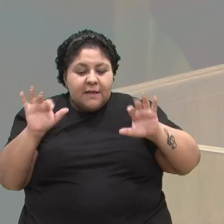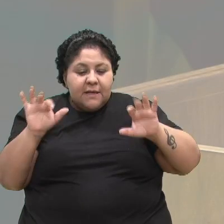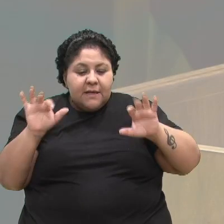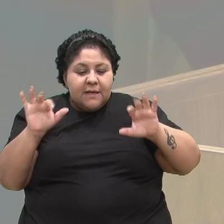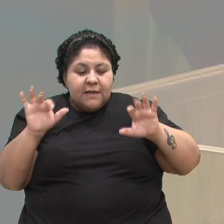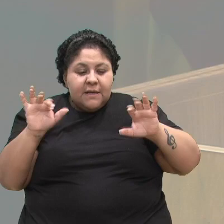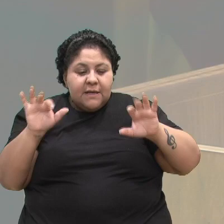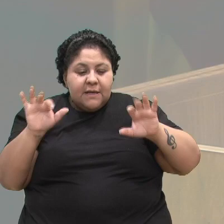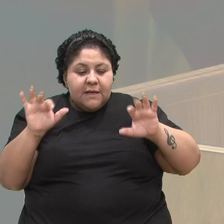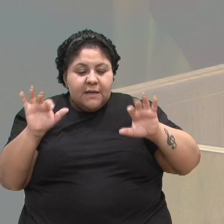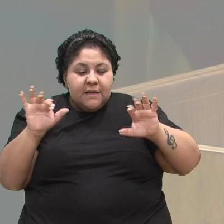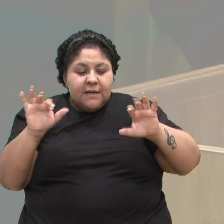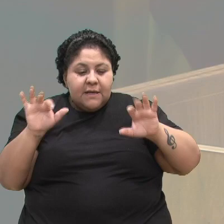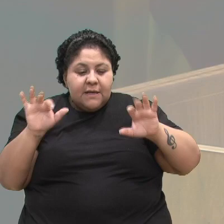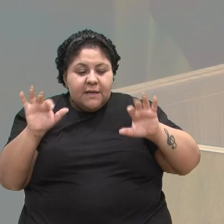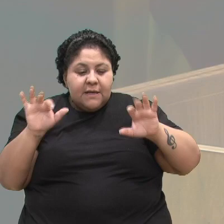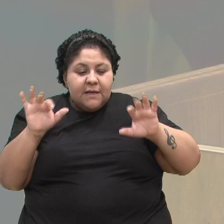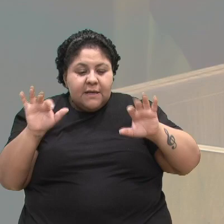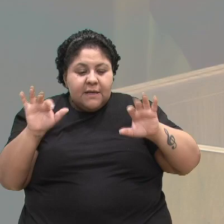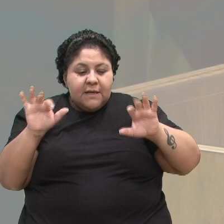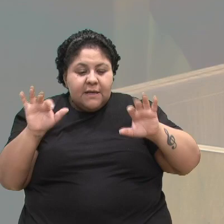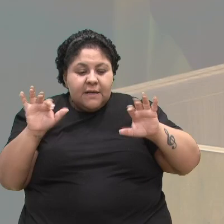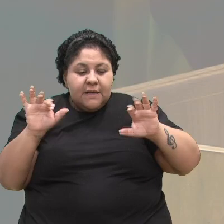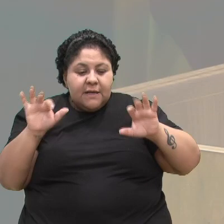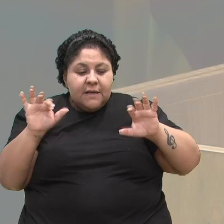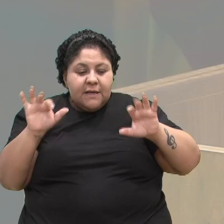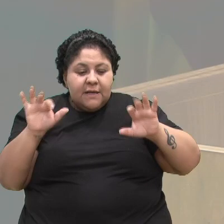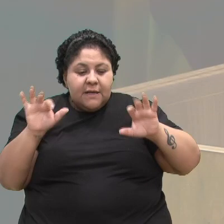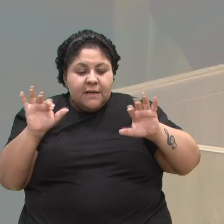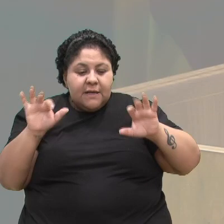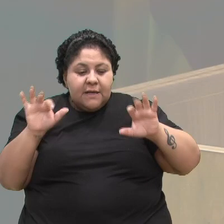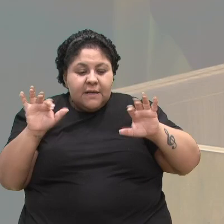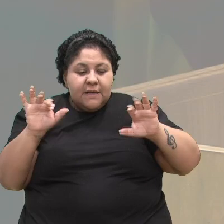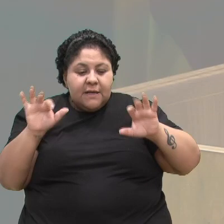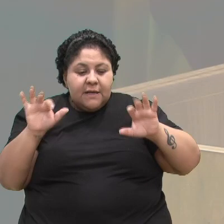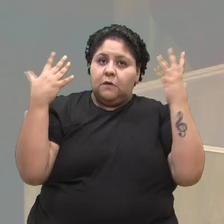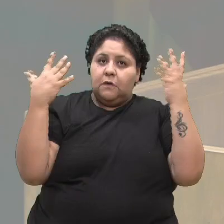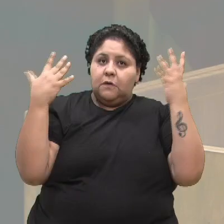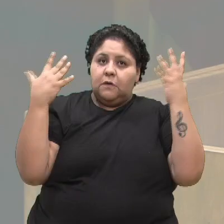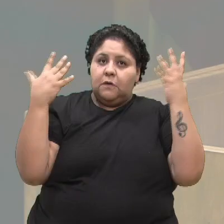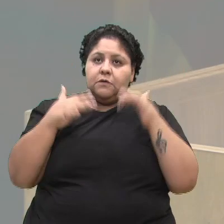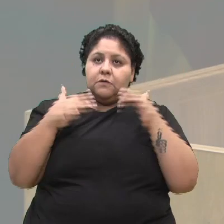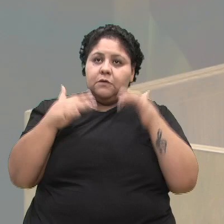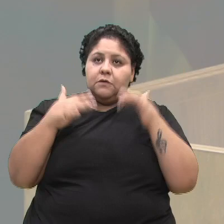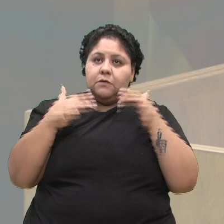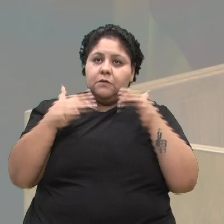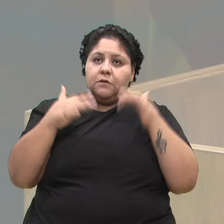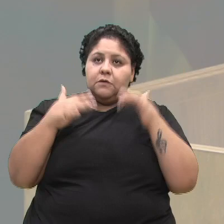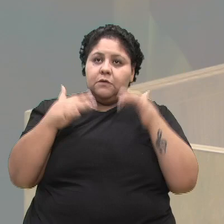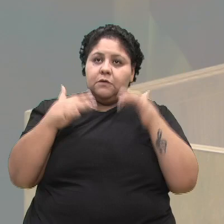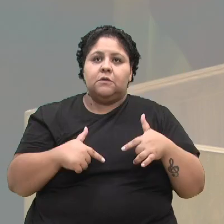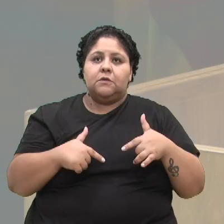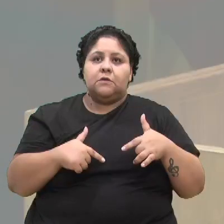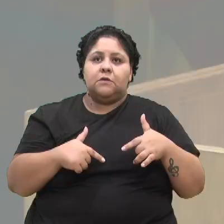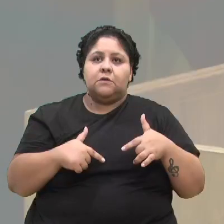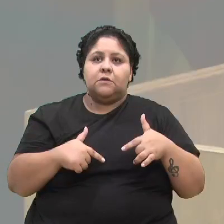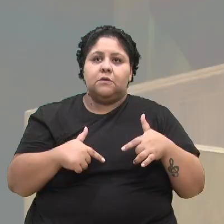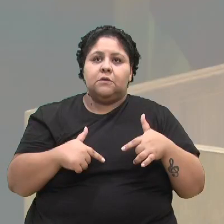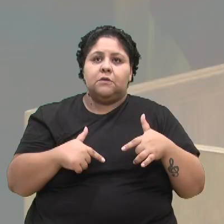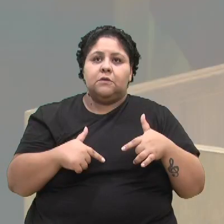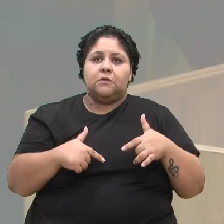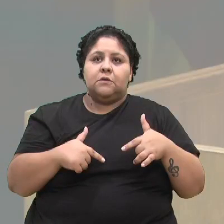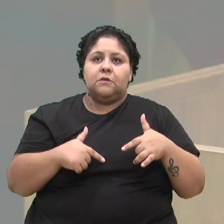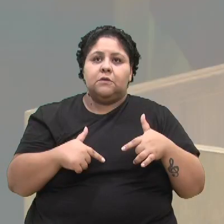problema. E neste quesito eu tenho que, claro, parabenizar o trabalho do engenheiro do DENIT,